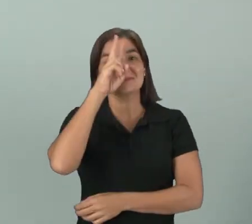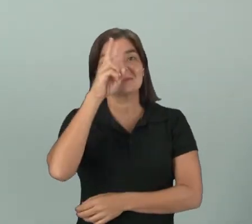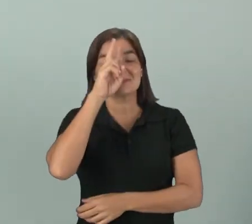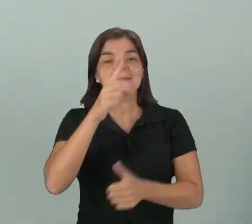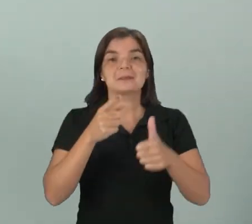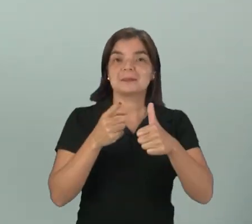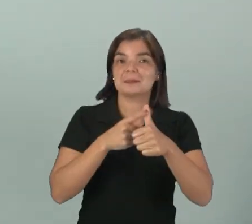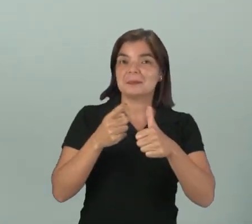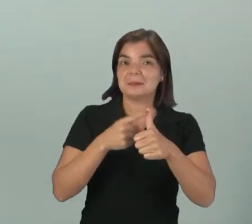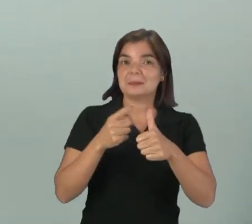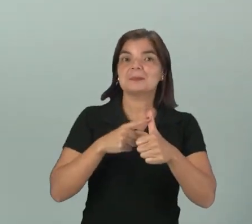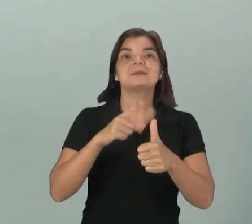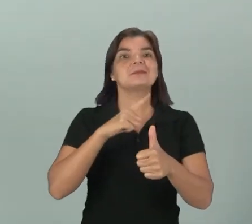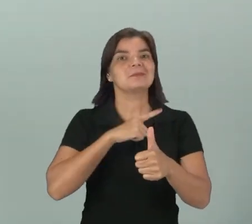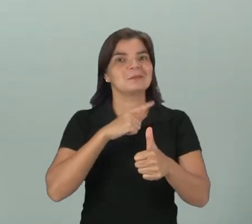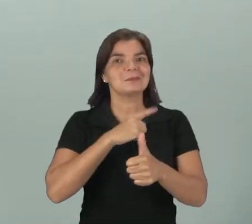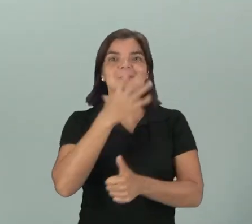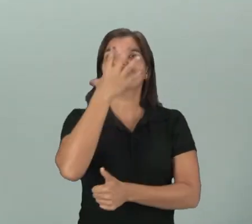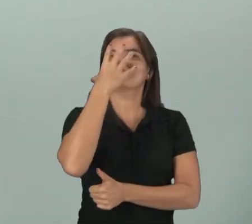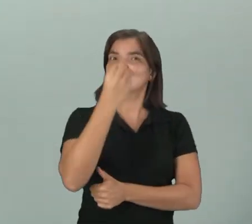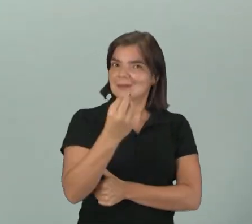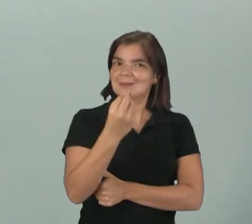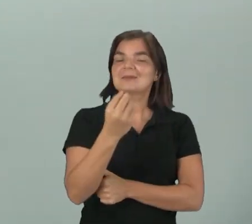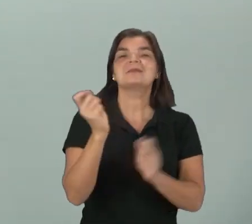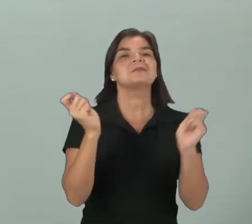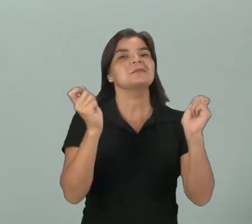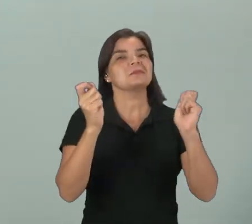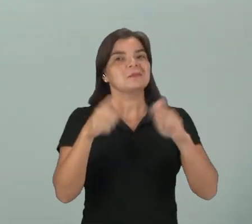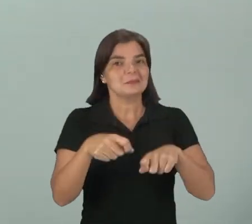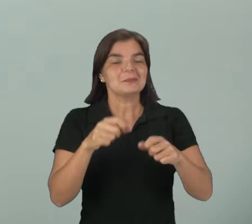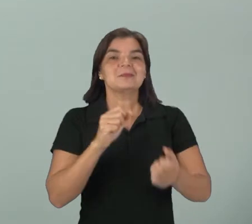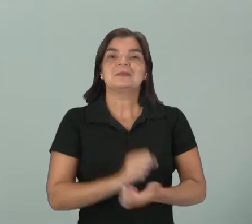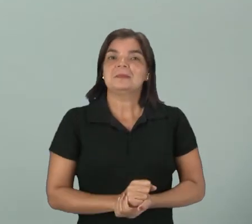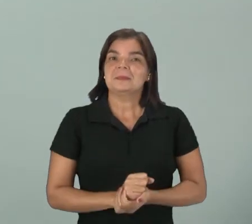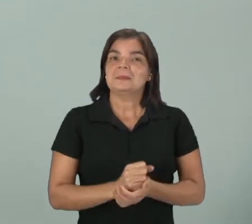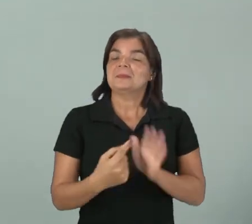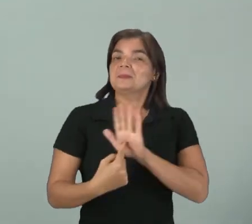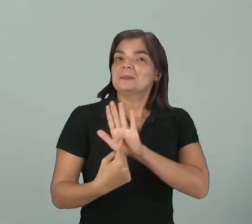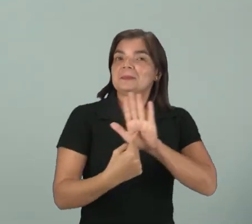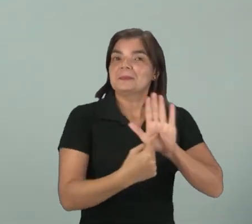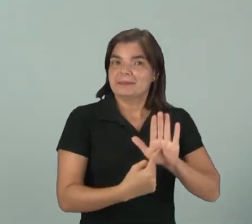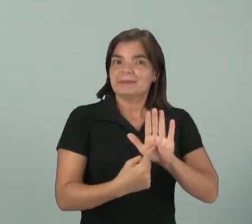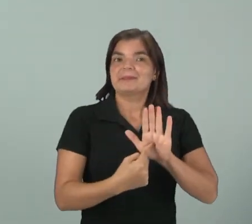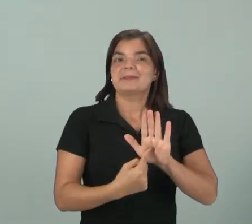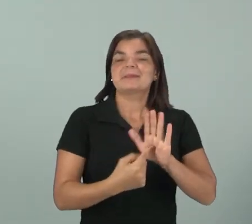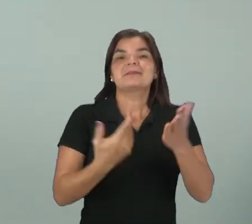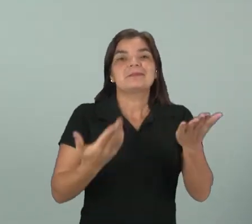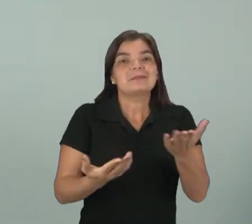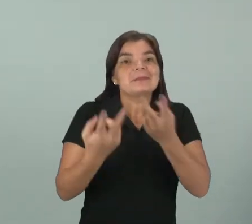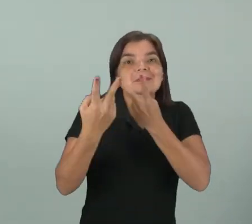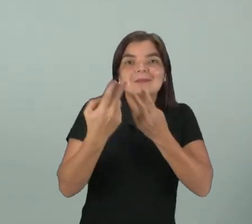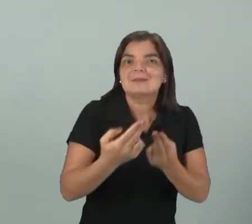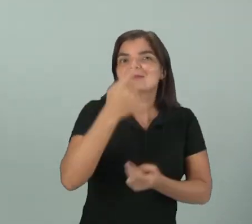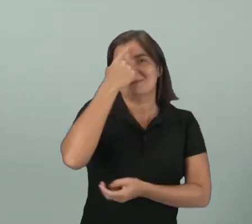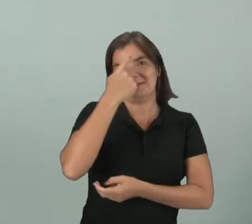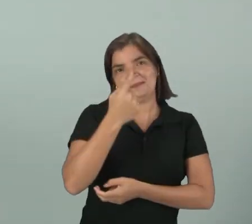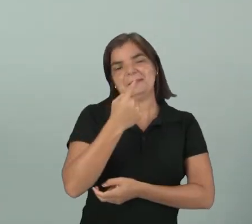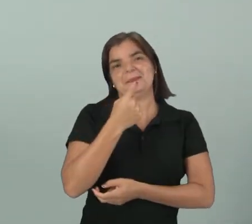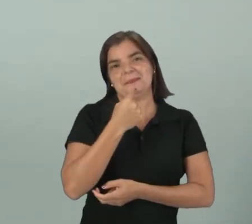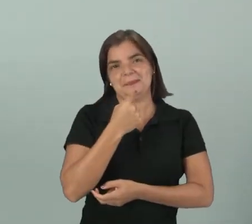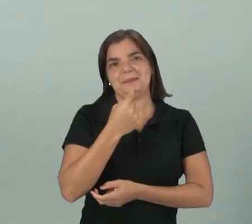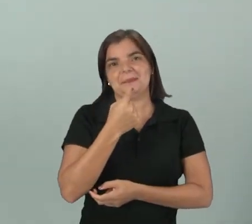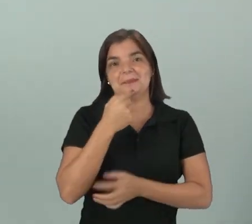que é a primeira vez que nós temos uma máquina que pode reproduzir tal qual era a